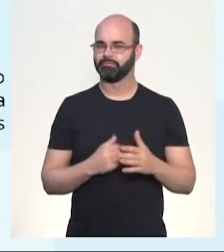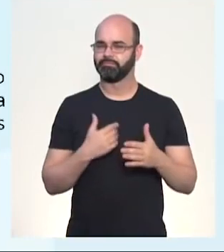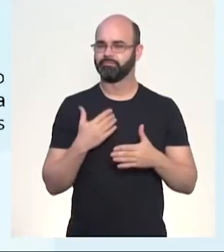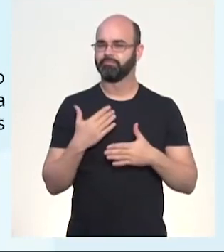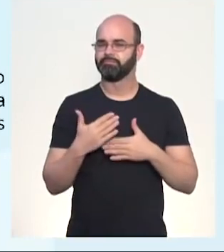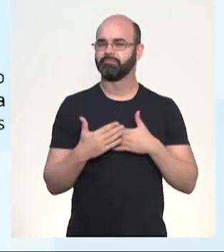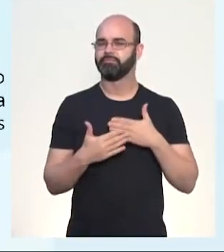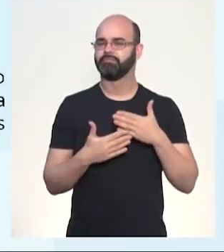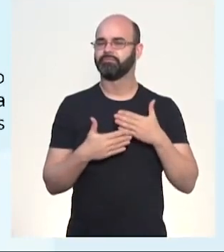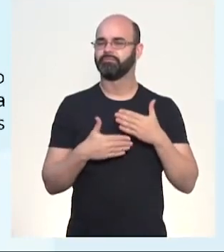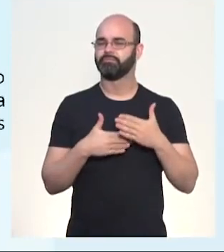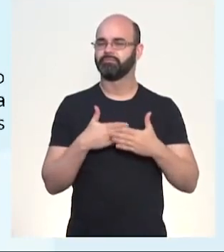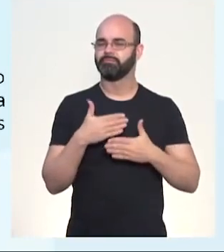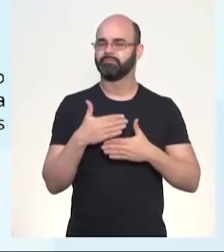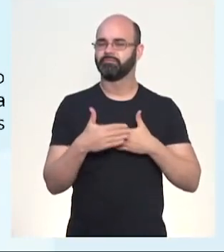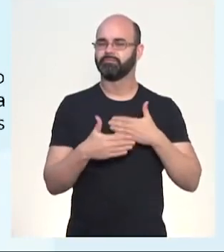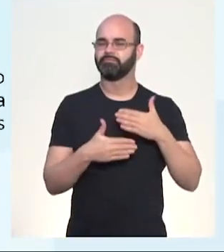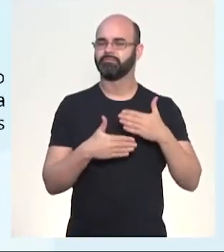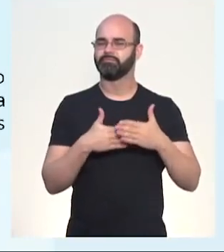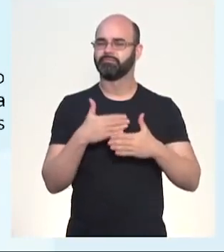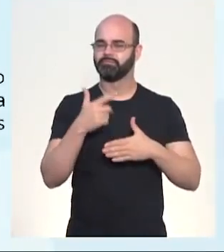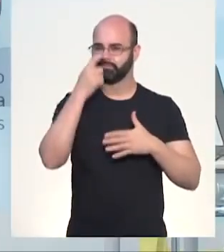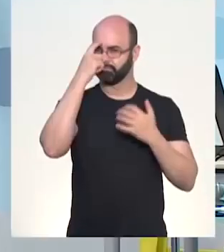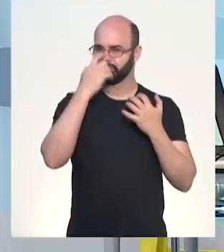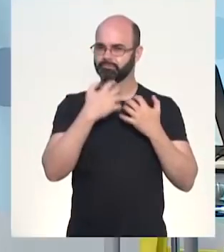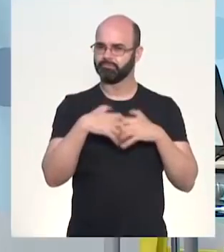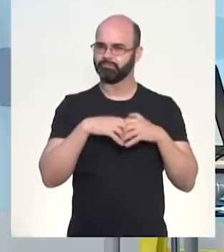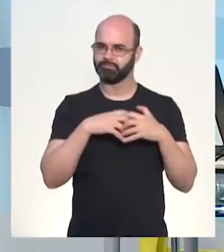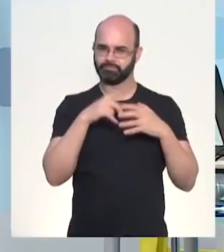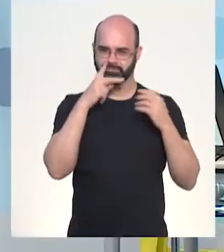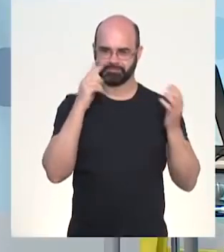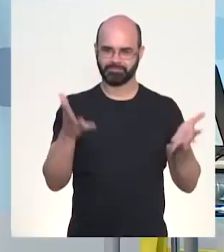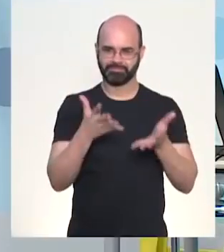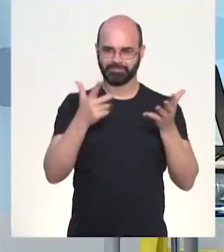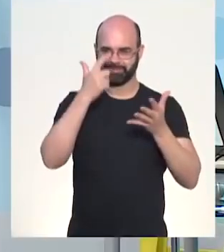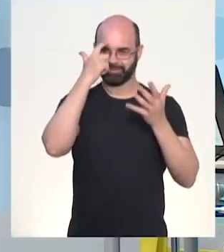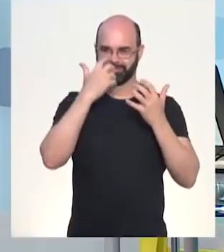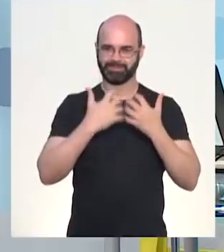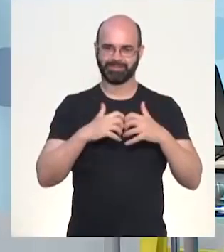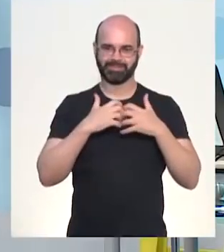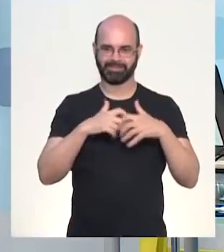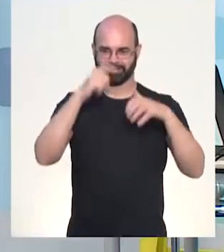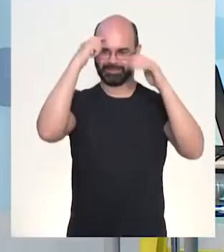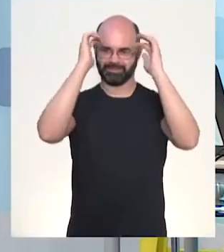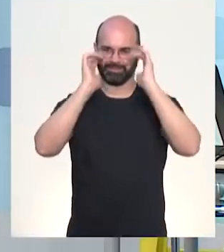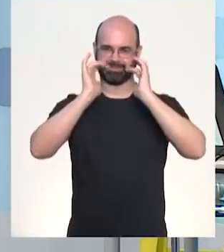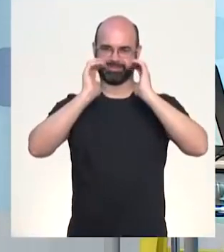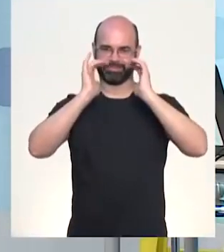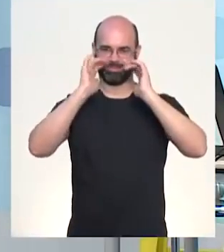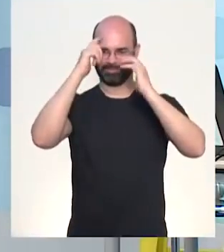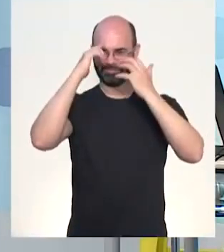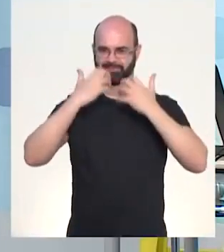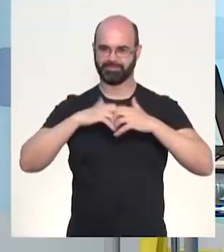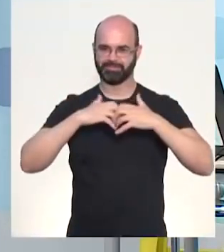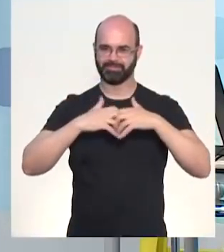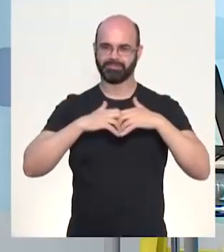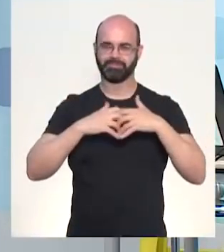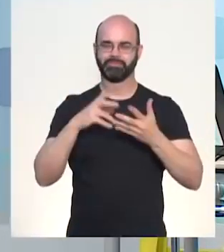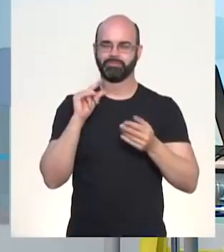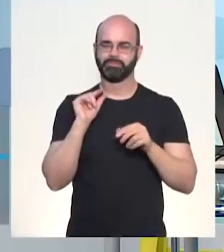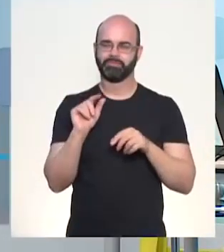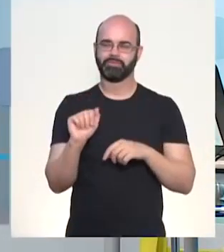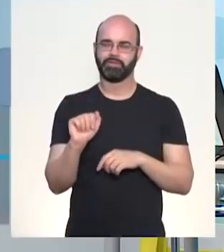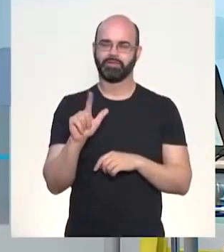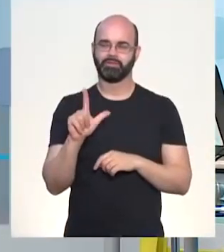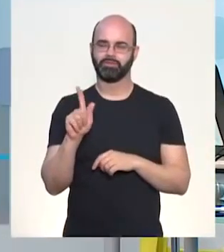a construir, começa a dar aquele estímulo positivo para o cérebro. Vamos sair um pouco dessa questão algébrica, vamos sair um